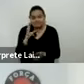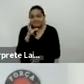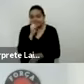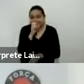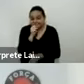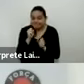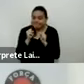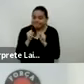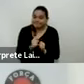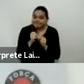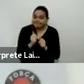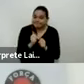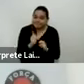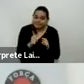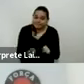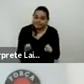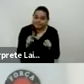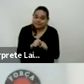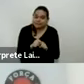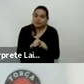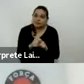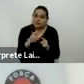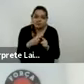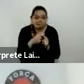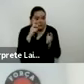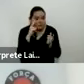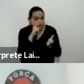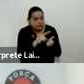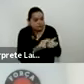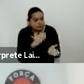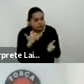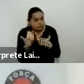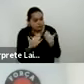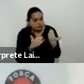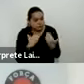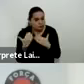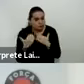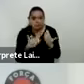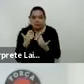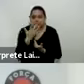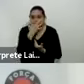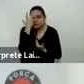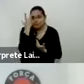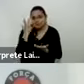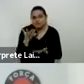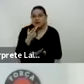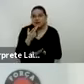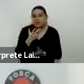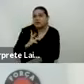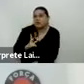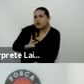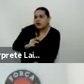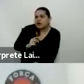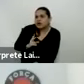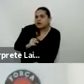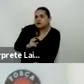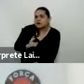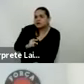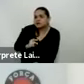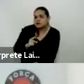não há argumentos. Então, ela dizia assim, nossa, que pena, vocês não